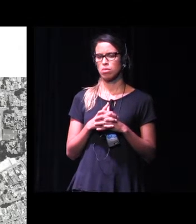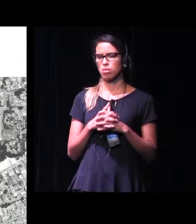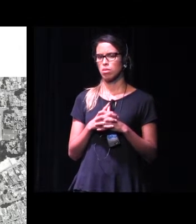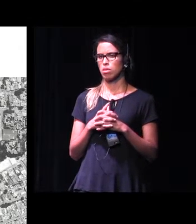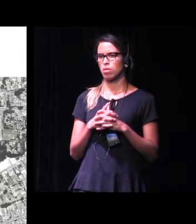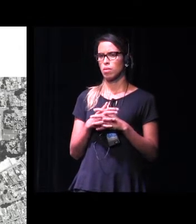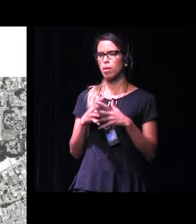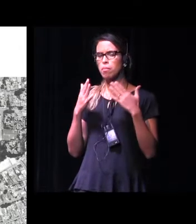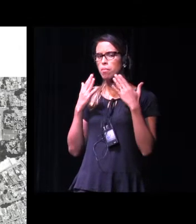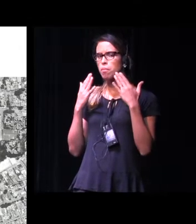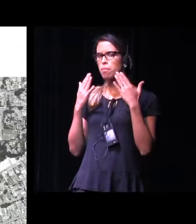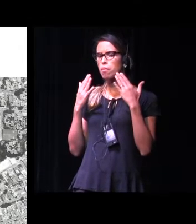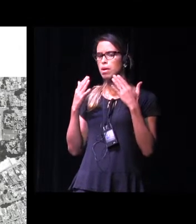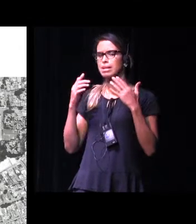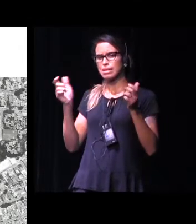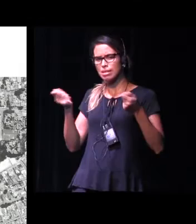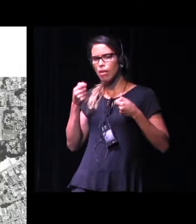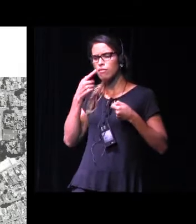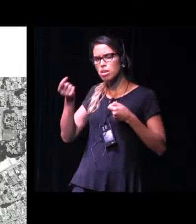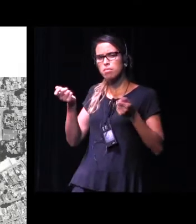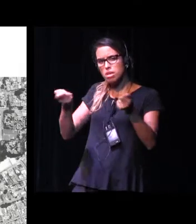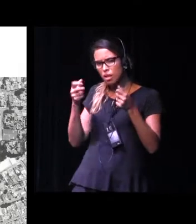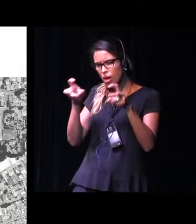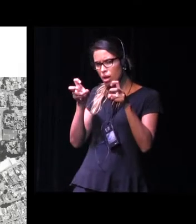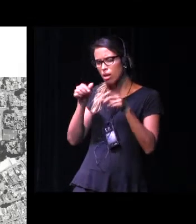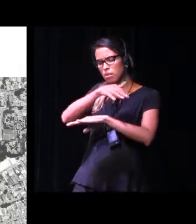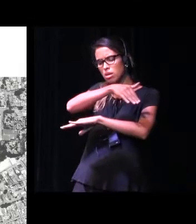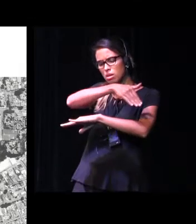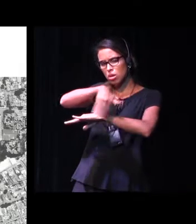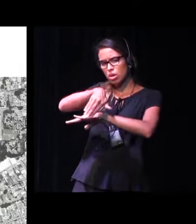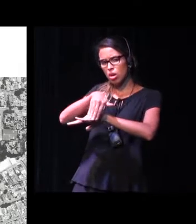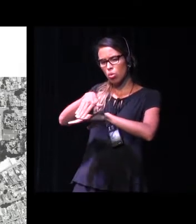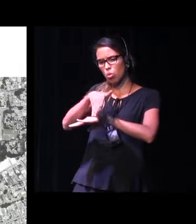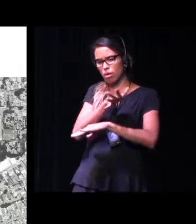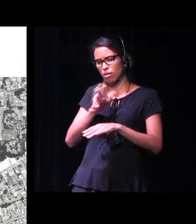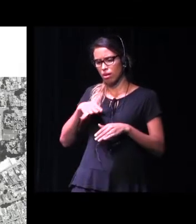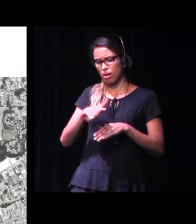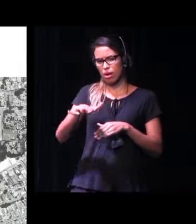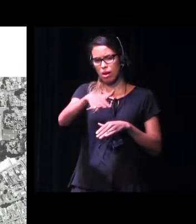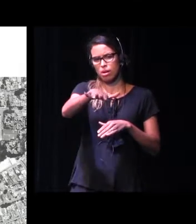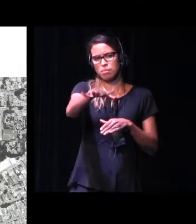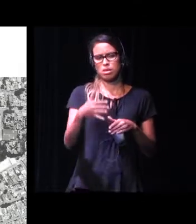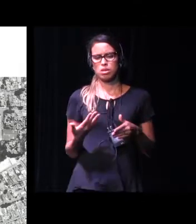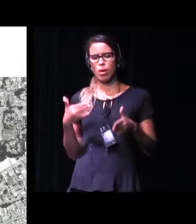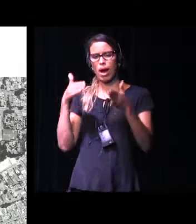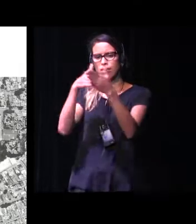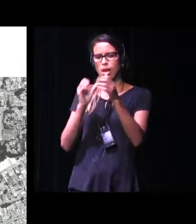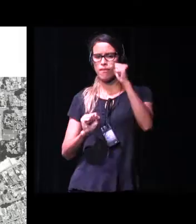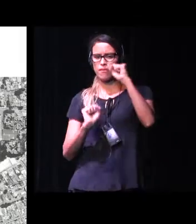essa comuna 3, a mais violenta da cidade. Havia caminhos de um antigo colégio, uma